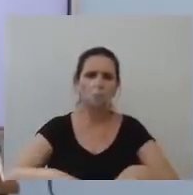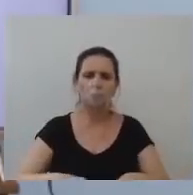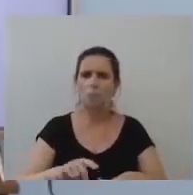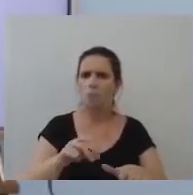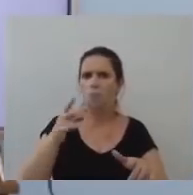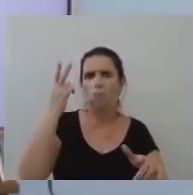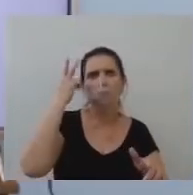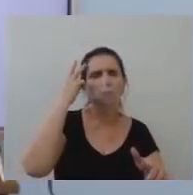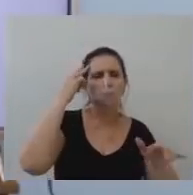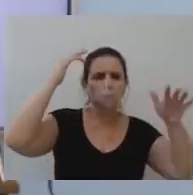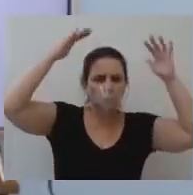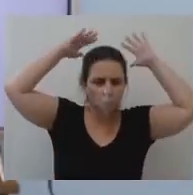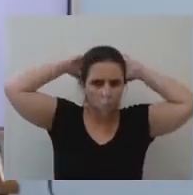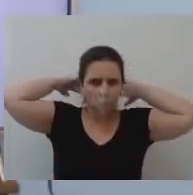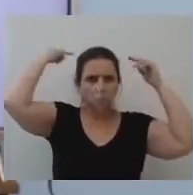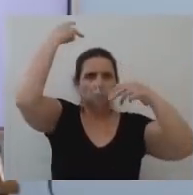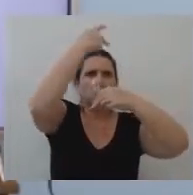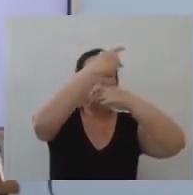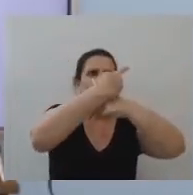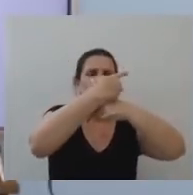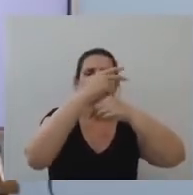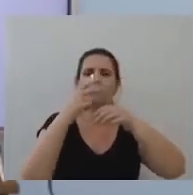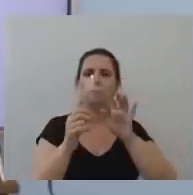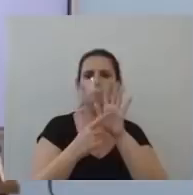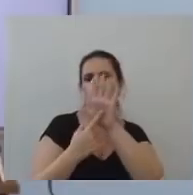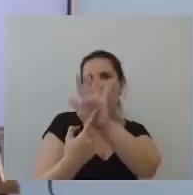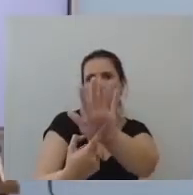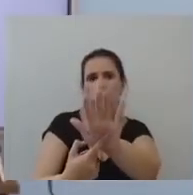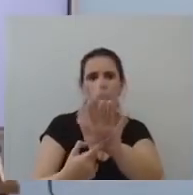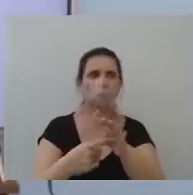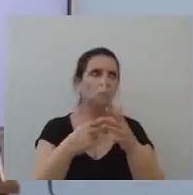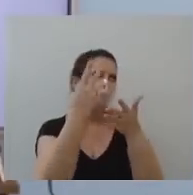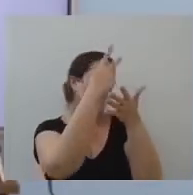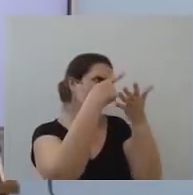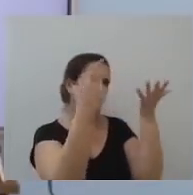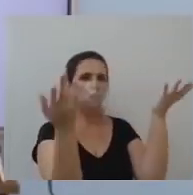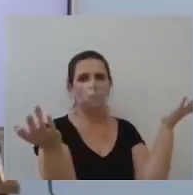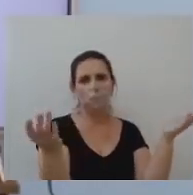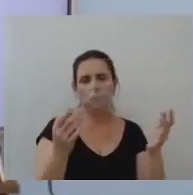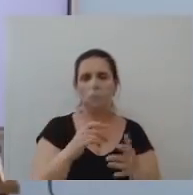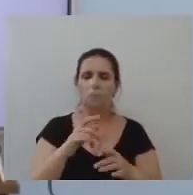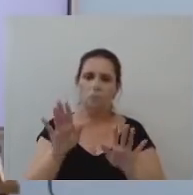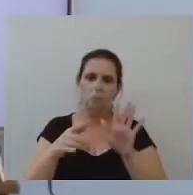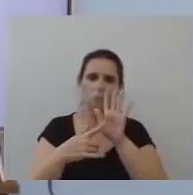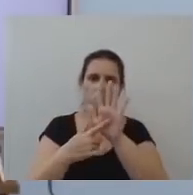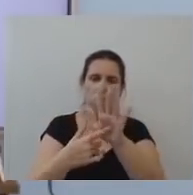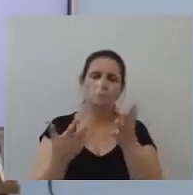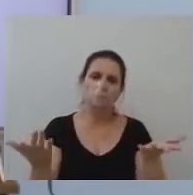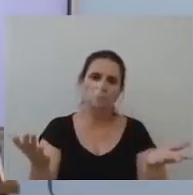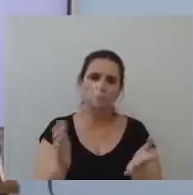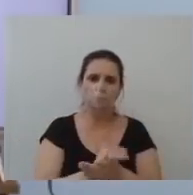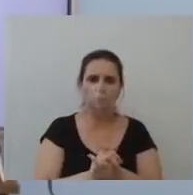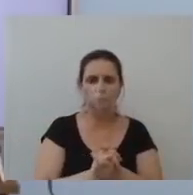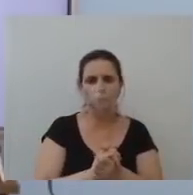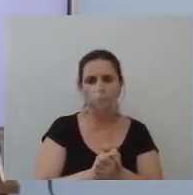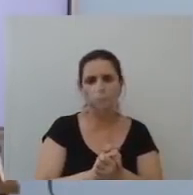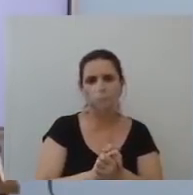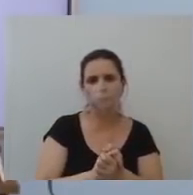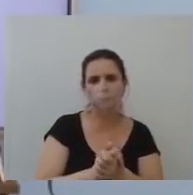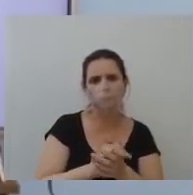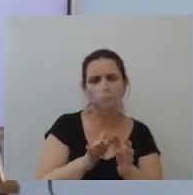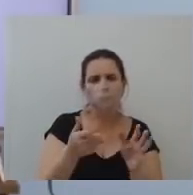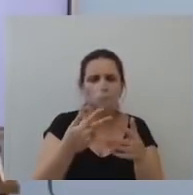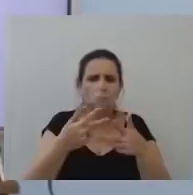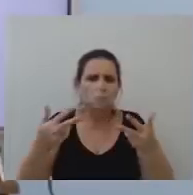Um posicionamento da câmera em que não apareça muita decoração. Se for aparecer, que utilize aspectos assim